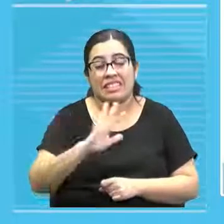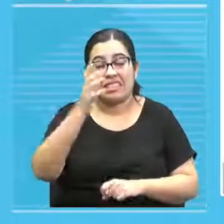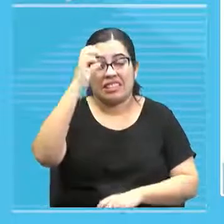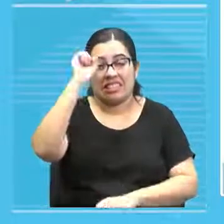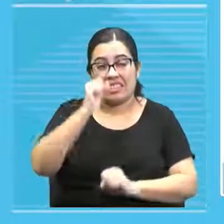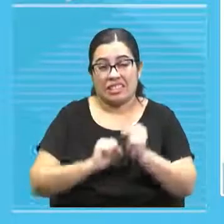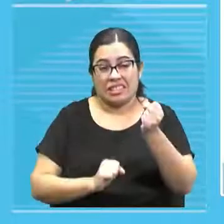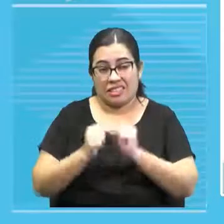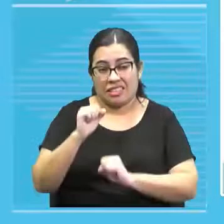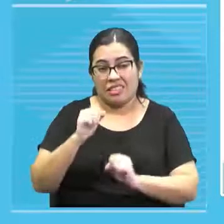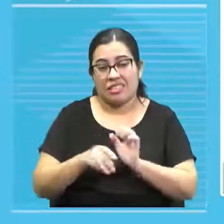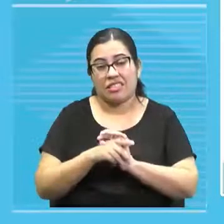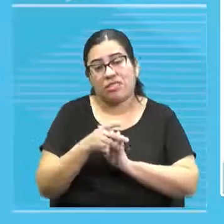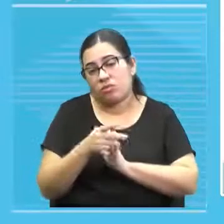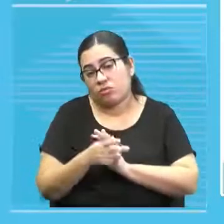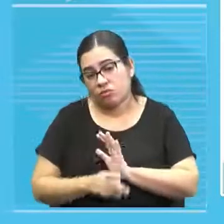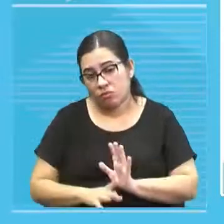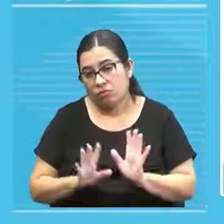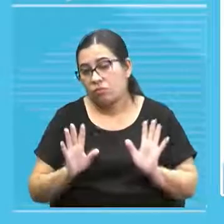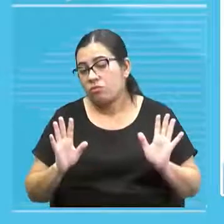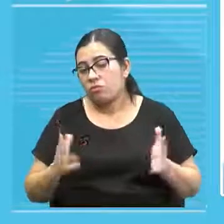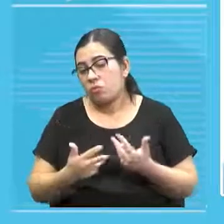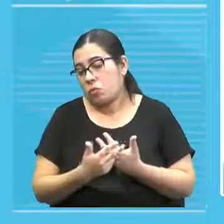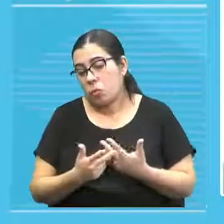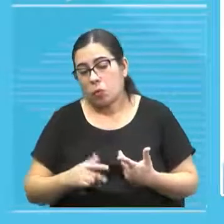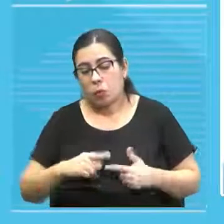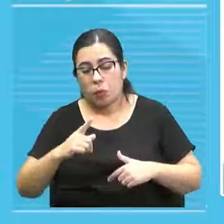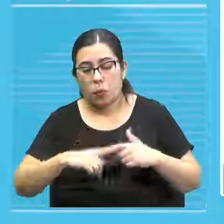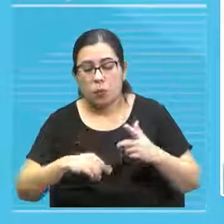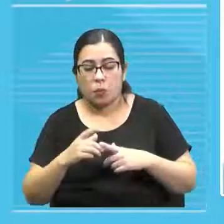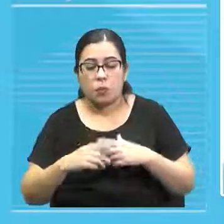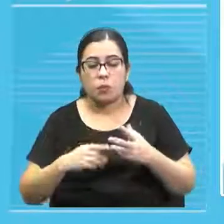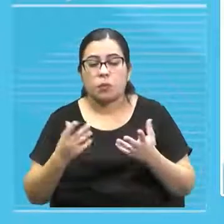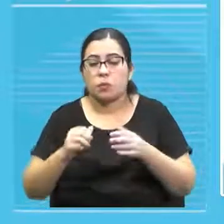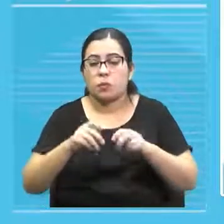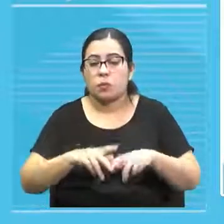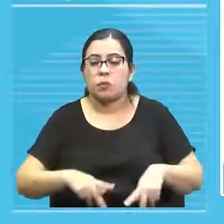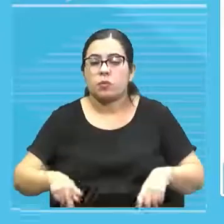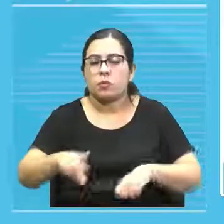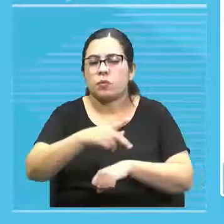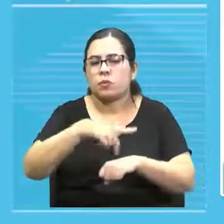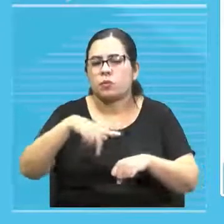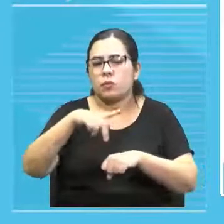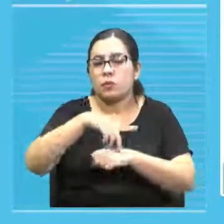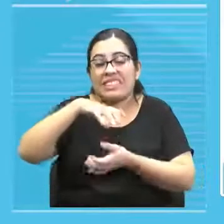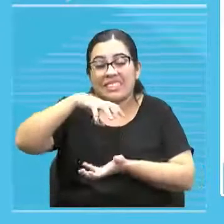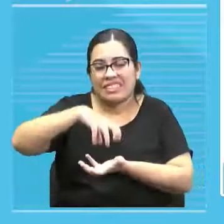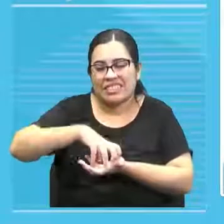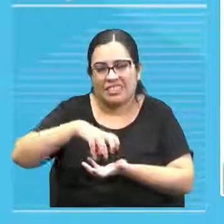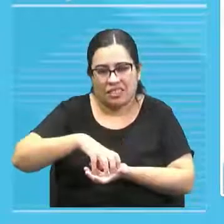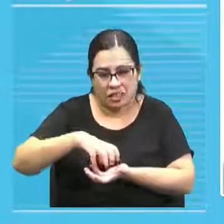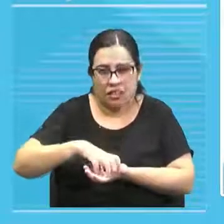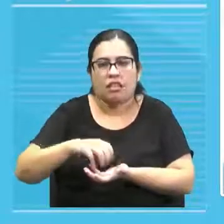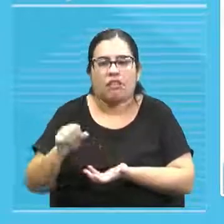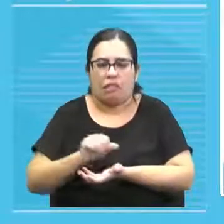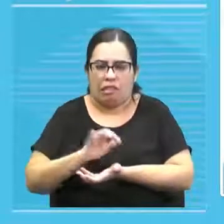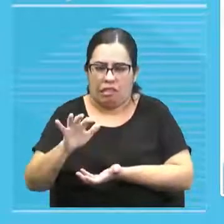produção é de produtos por exemplo nos países mais centrais